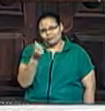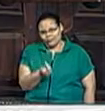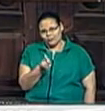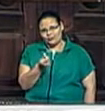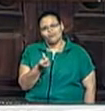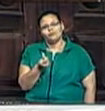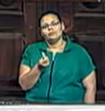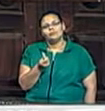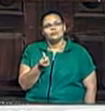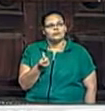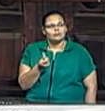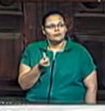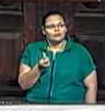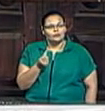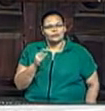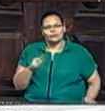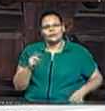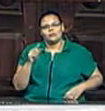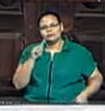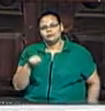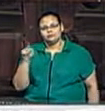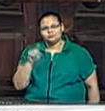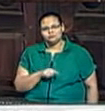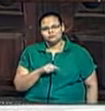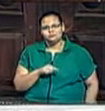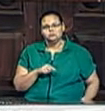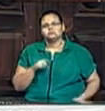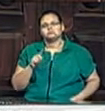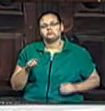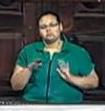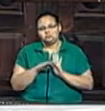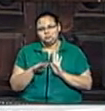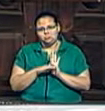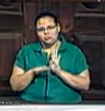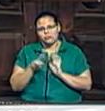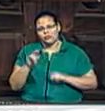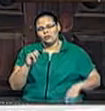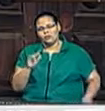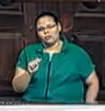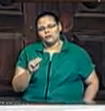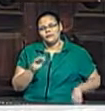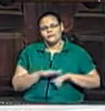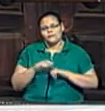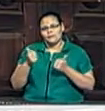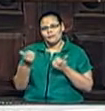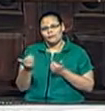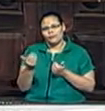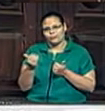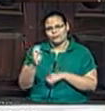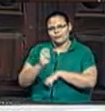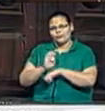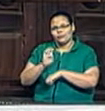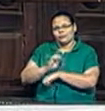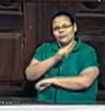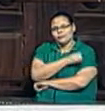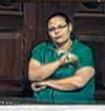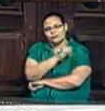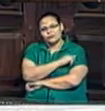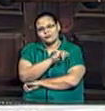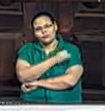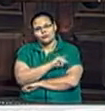2246, que elimina o programa Renda Melhor Jovem no âmbito do Estado do Rio de Janeiro no plano de superação de